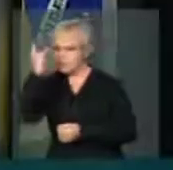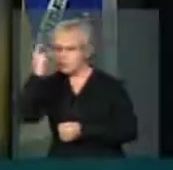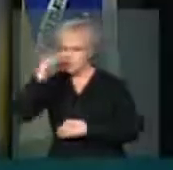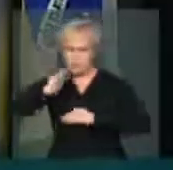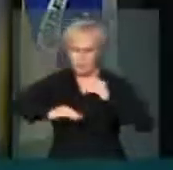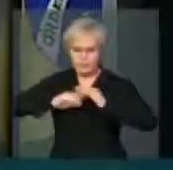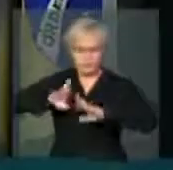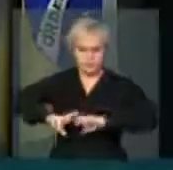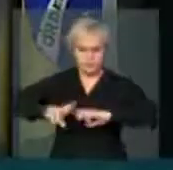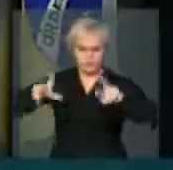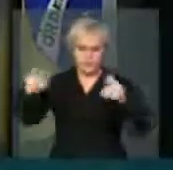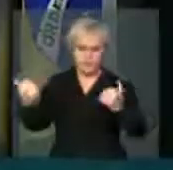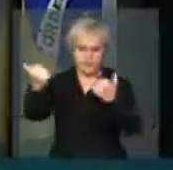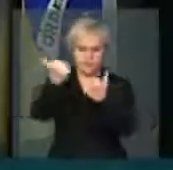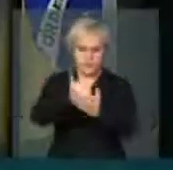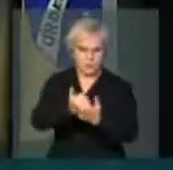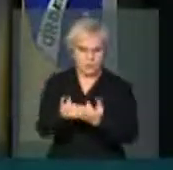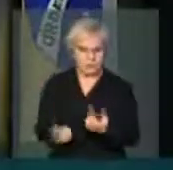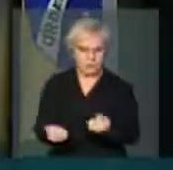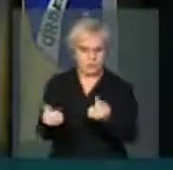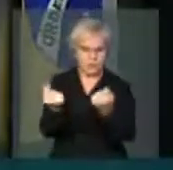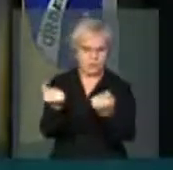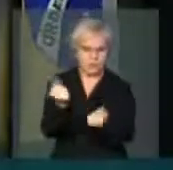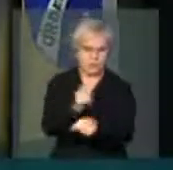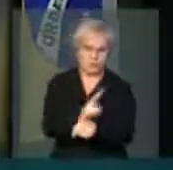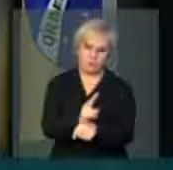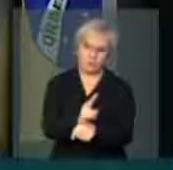Senhor presidente, senhoras e senhores deputados,